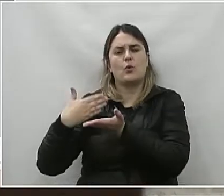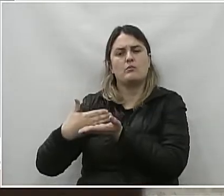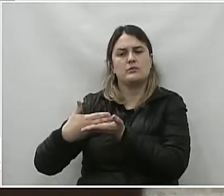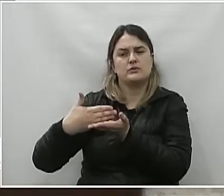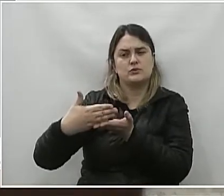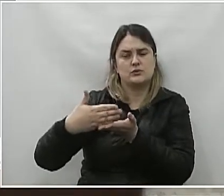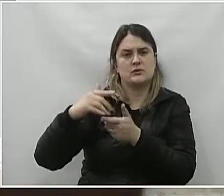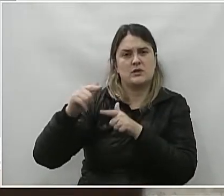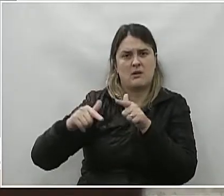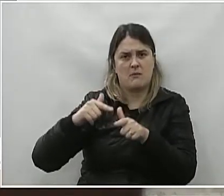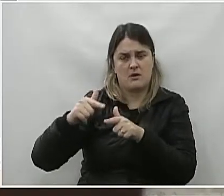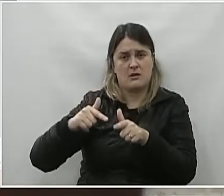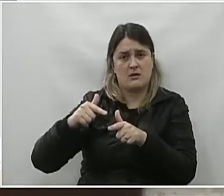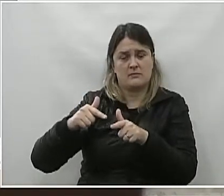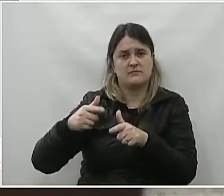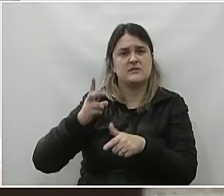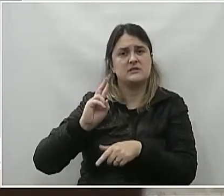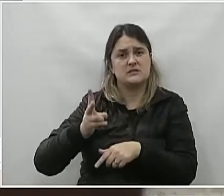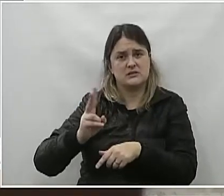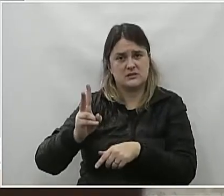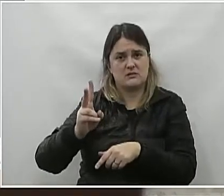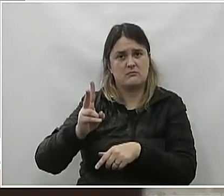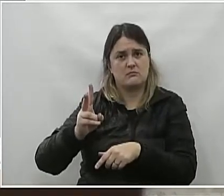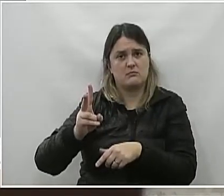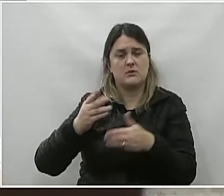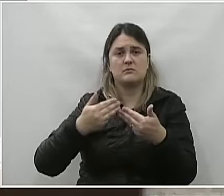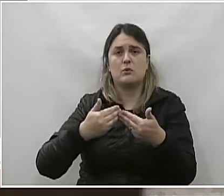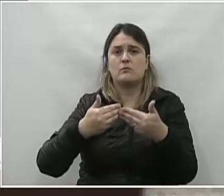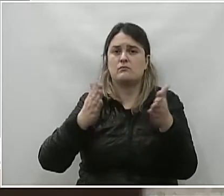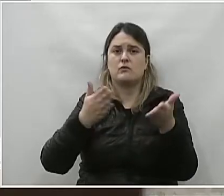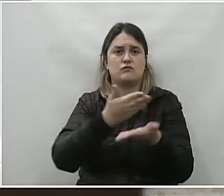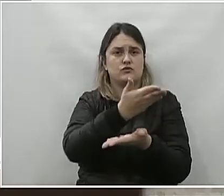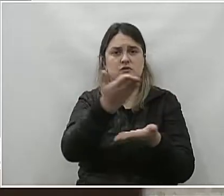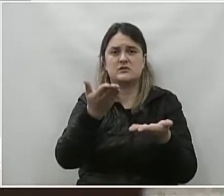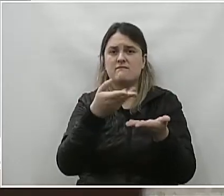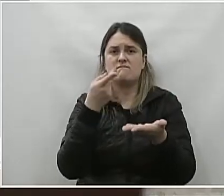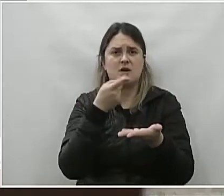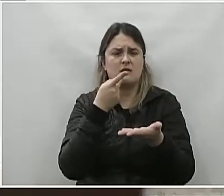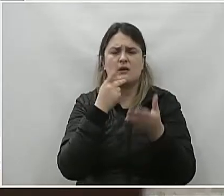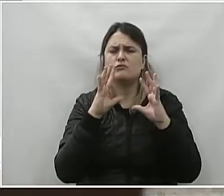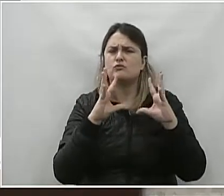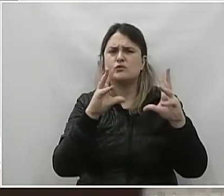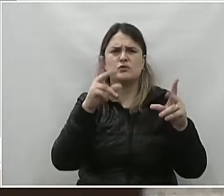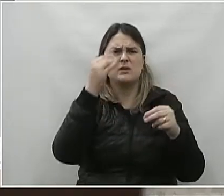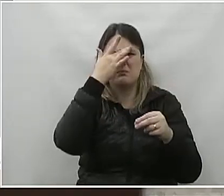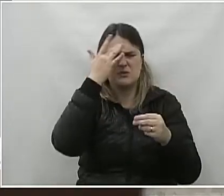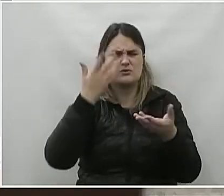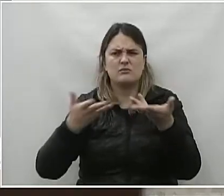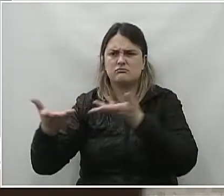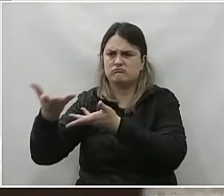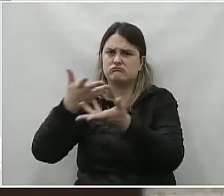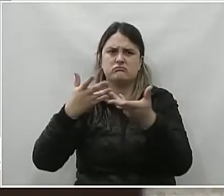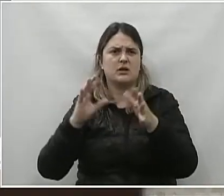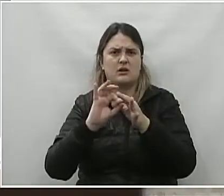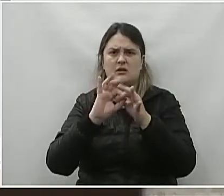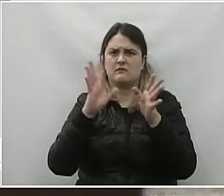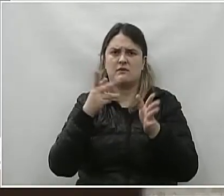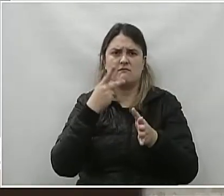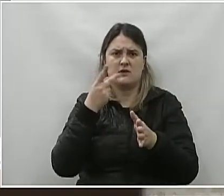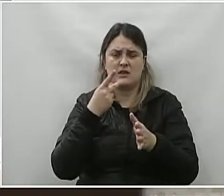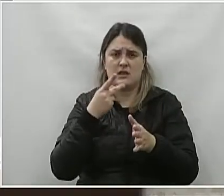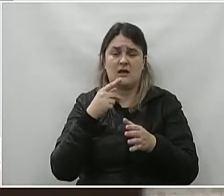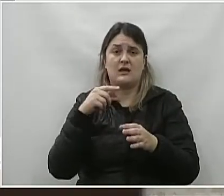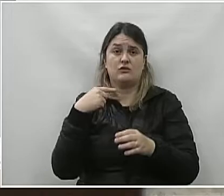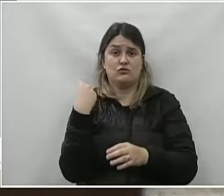nossa legislatura, e sempre demos a voz a todos os envolvidos. Tá ok?